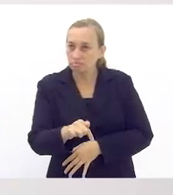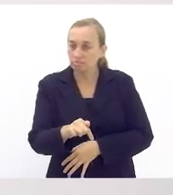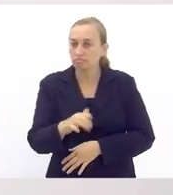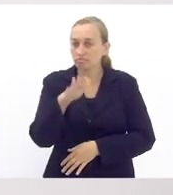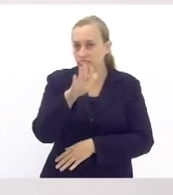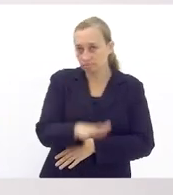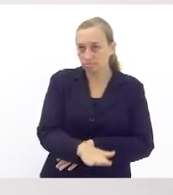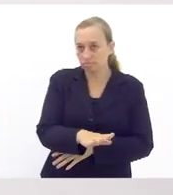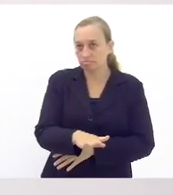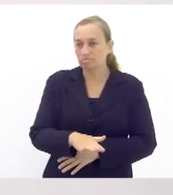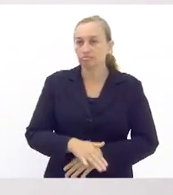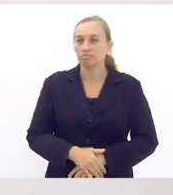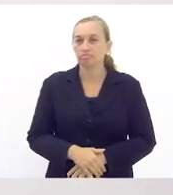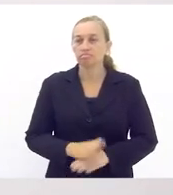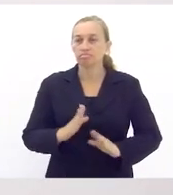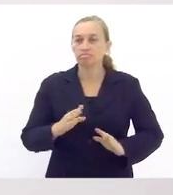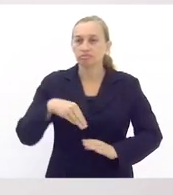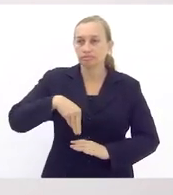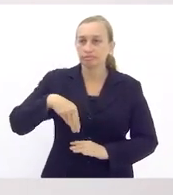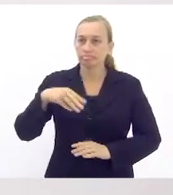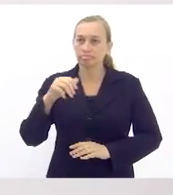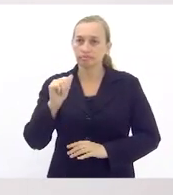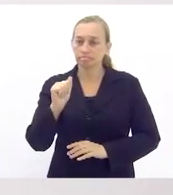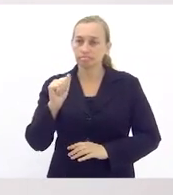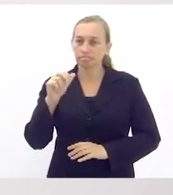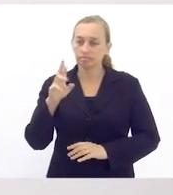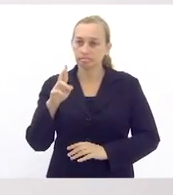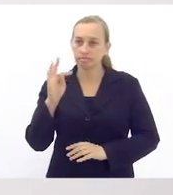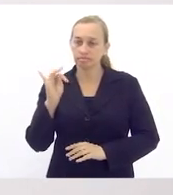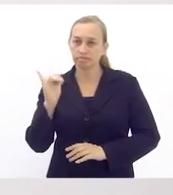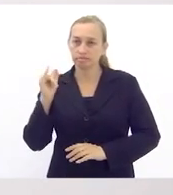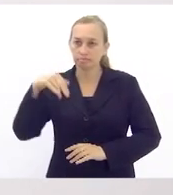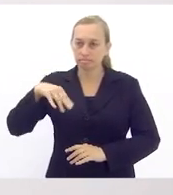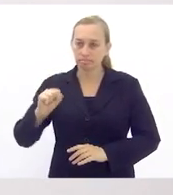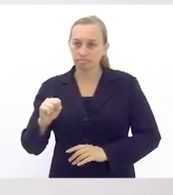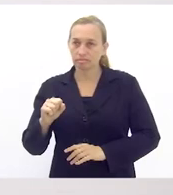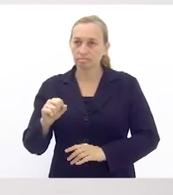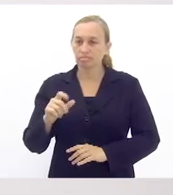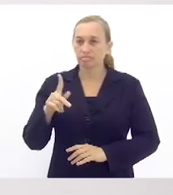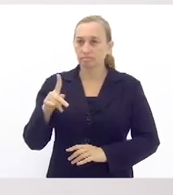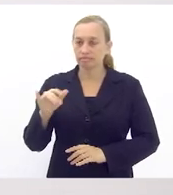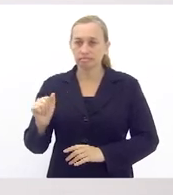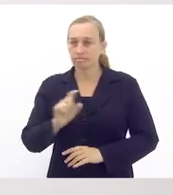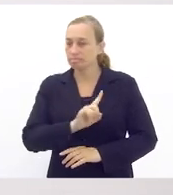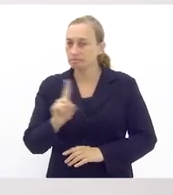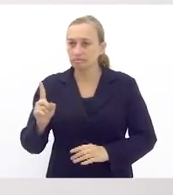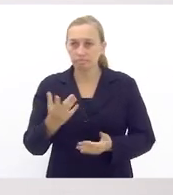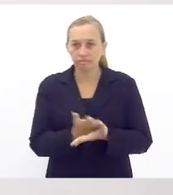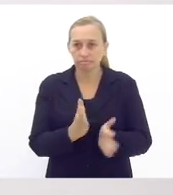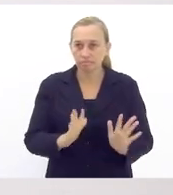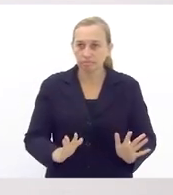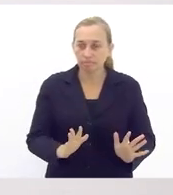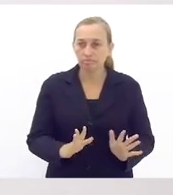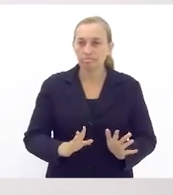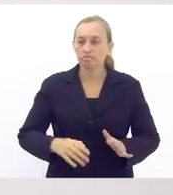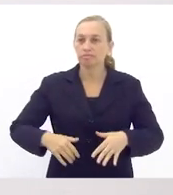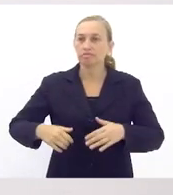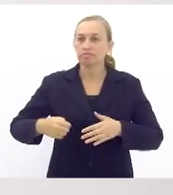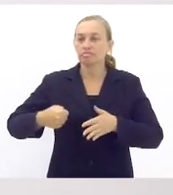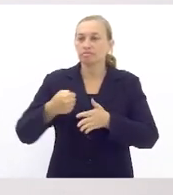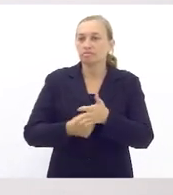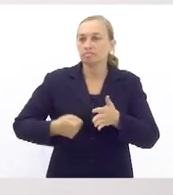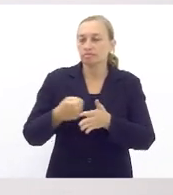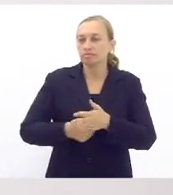nessa tarde a Martins Pena não vai cair é esse o nosso desejo enquanto estudante enquanto militante do movimento